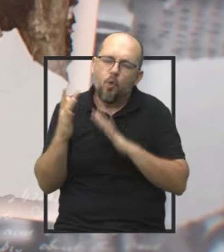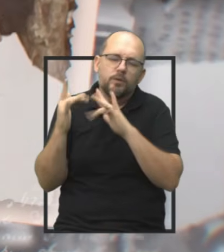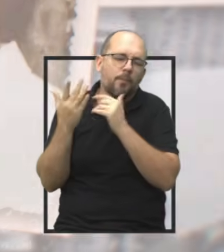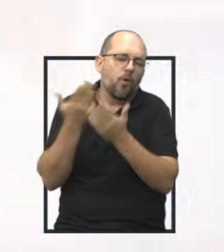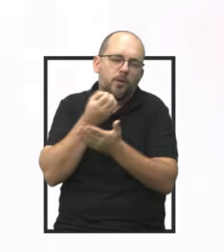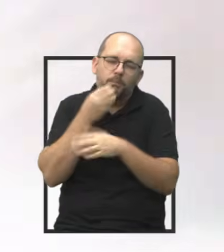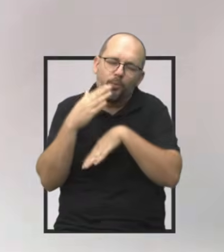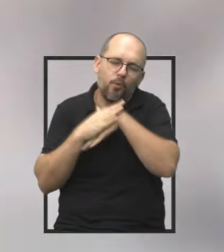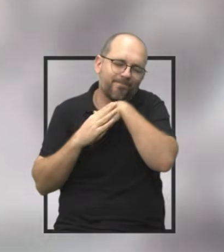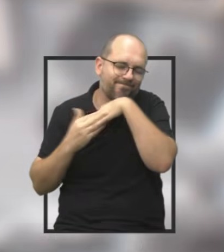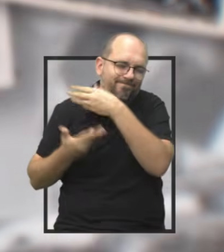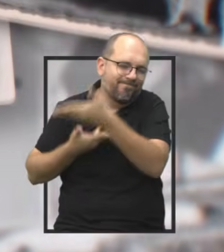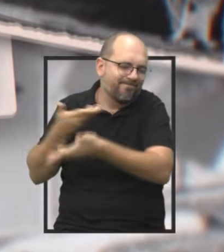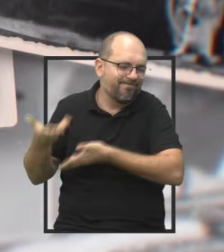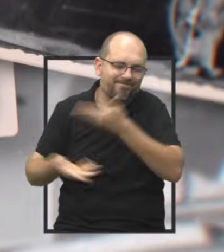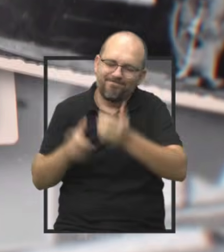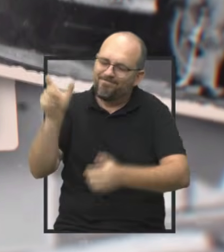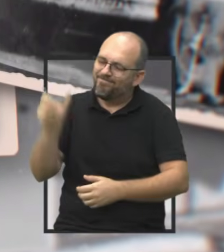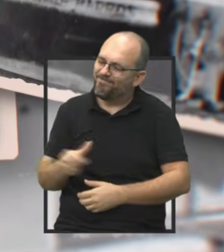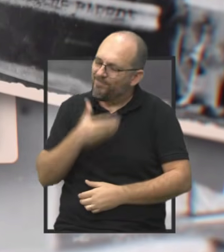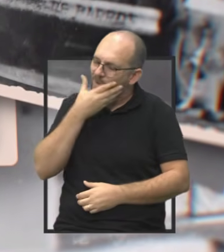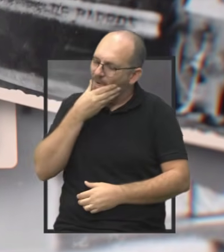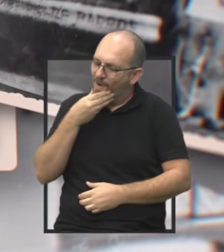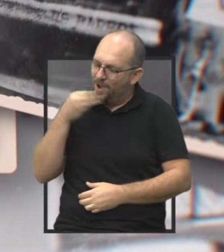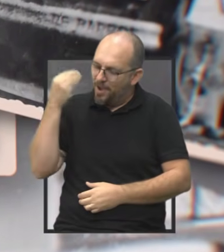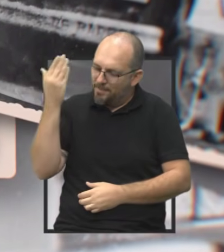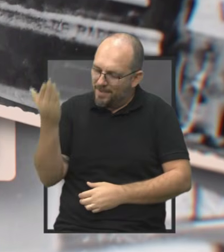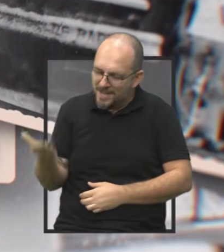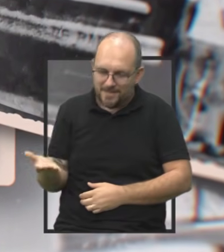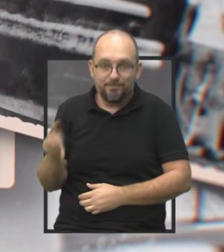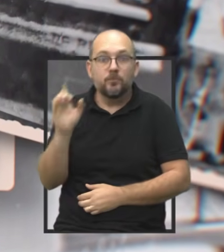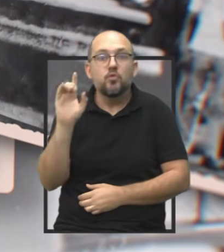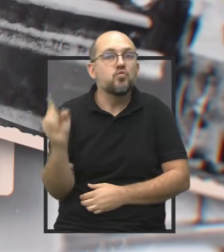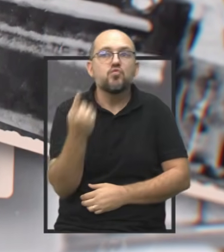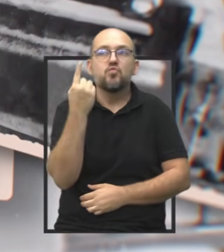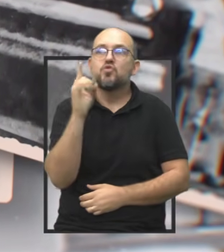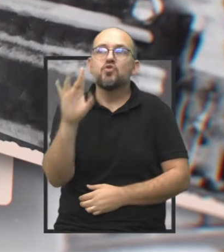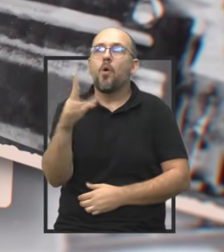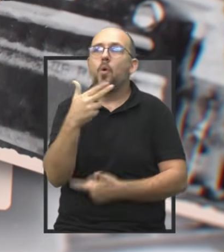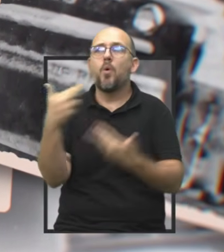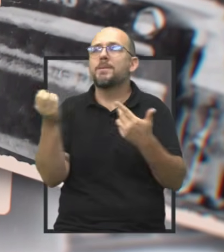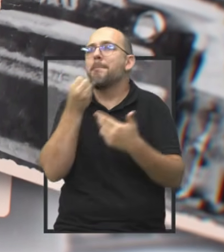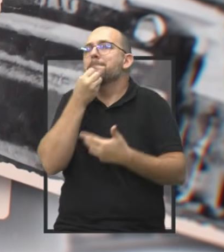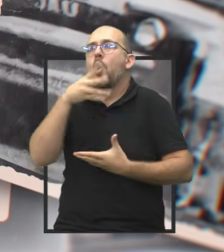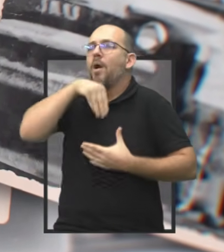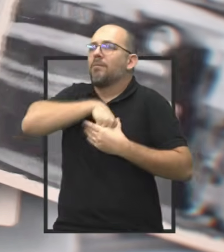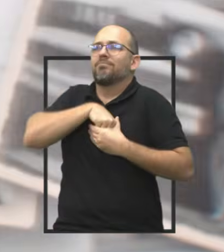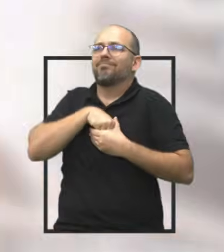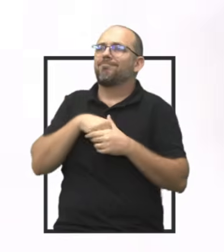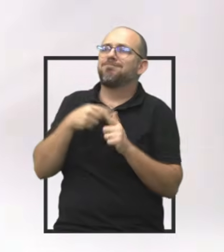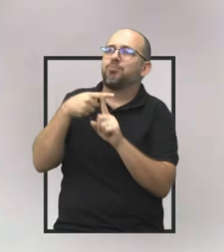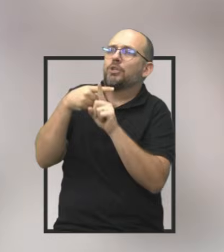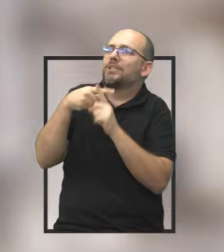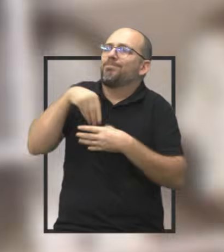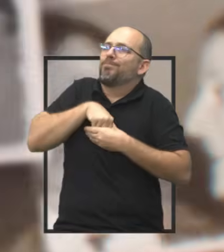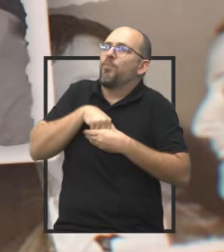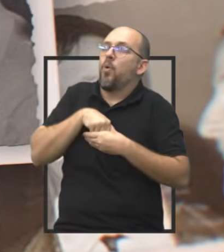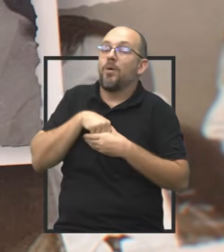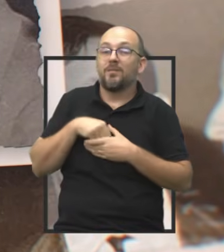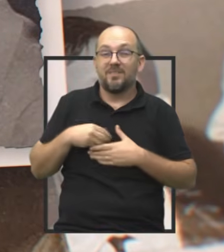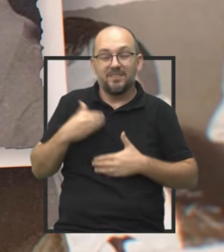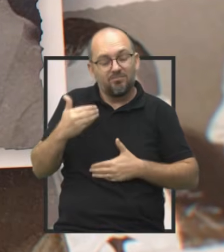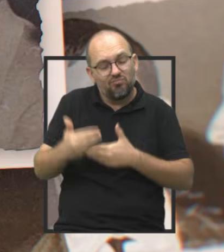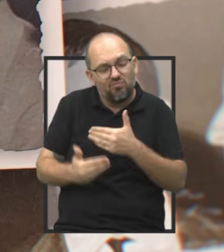bom conhecê-lo. Ele era um homem que só tinha coisa boa dentro dele. A